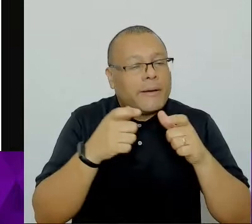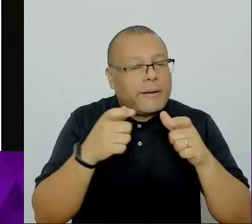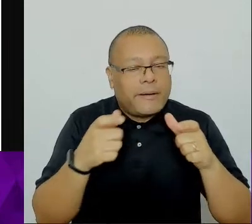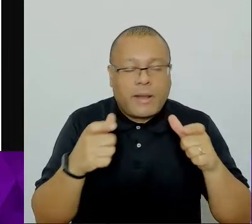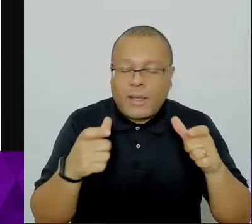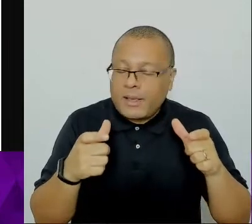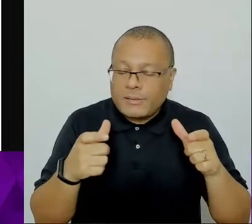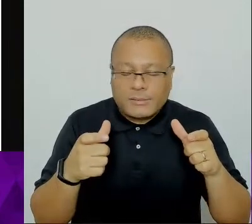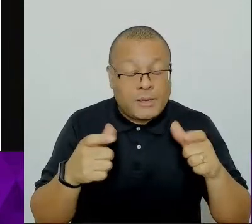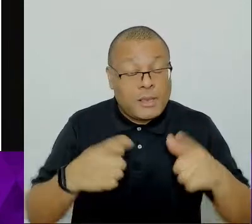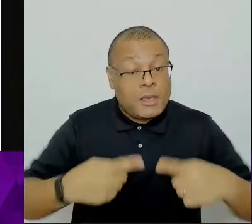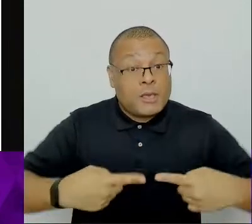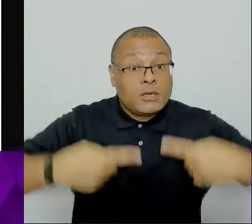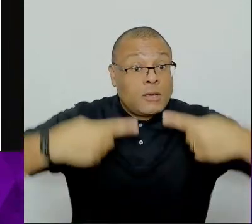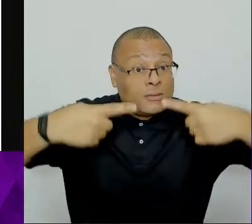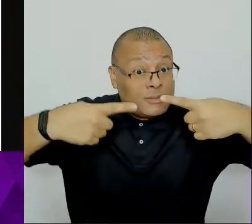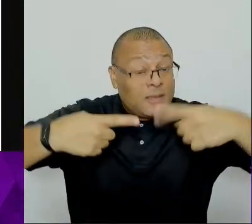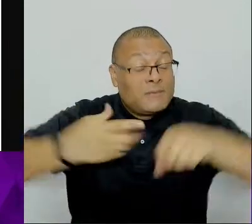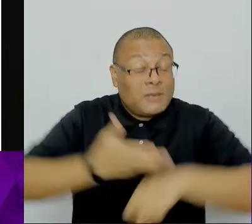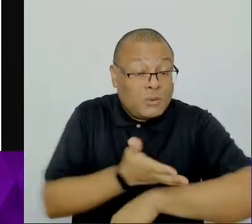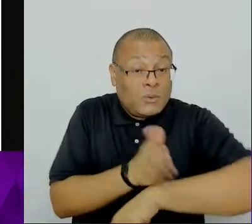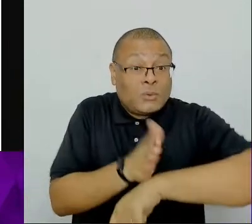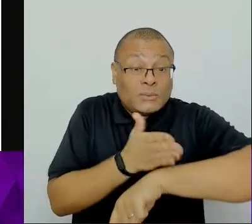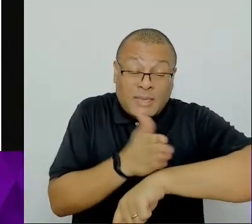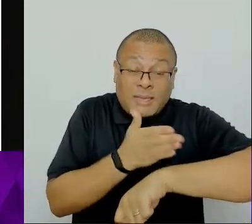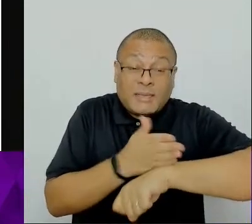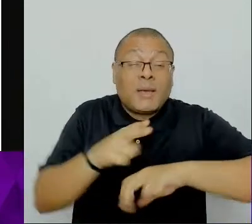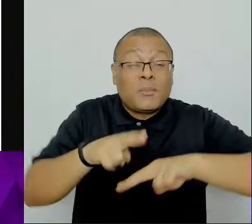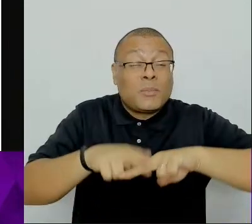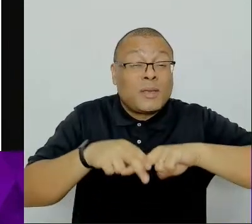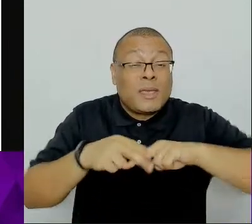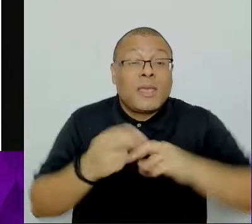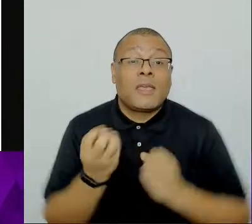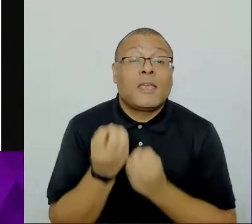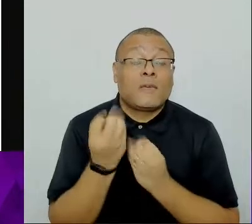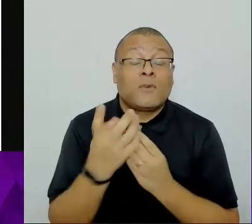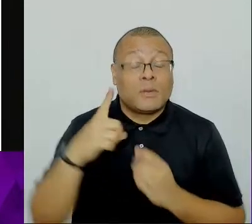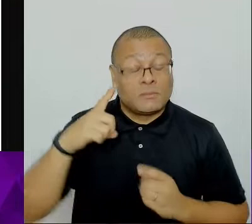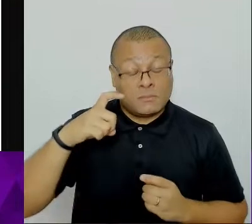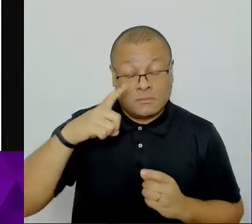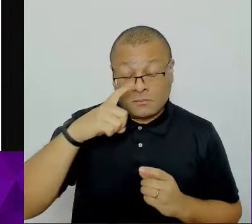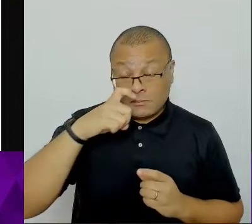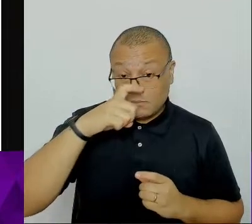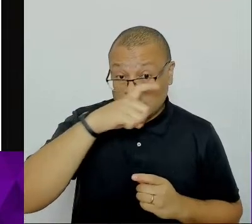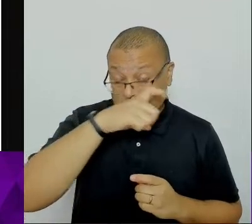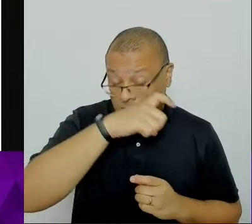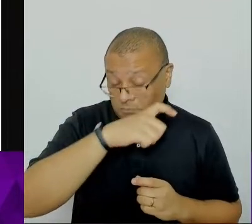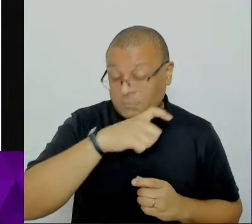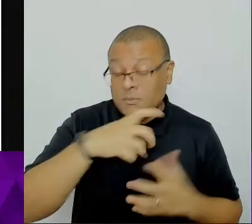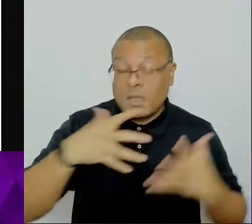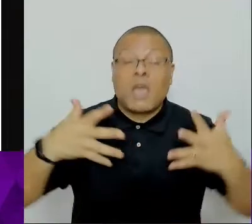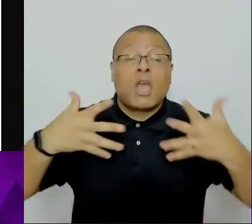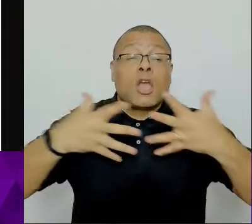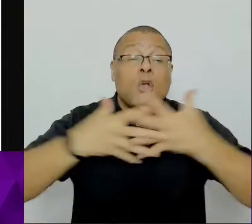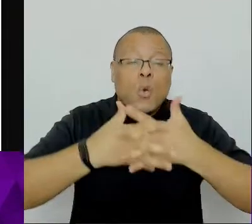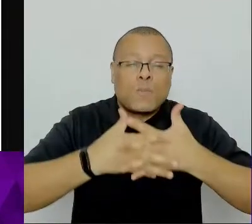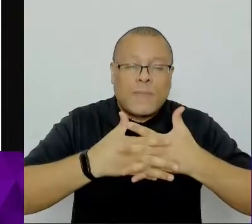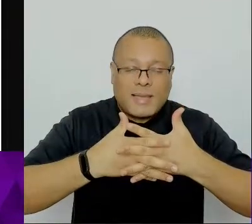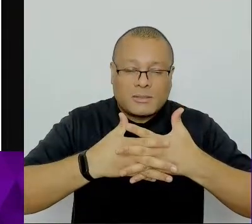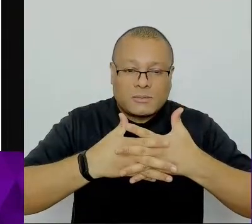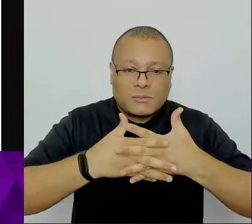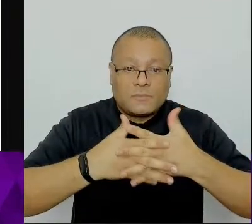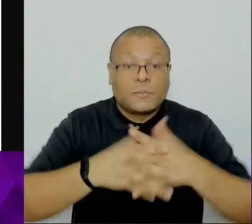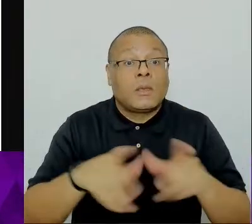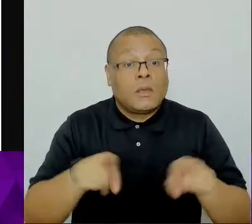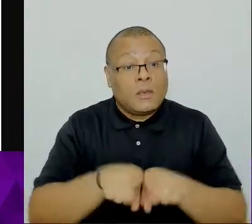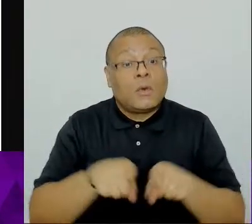aumenta o desafio de treinar um modelo, dado a complexidade dele, né, quando aumenta essa complexidade, aumenta o